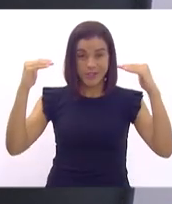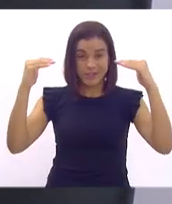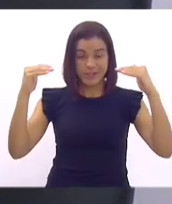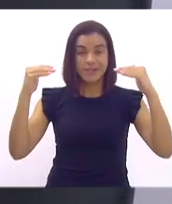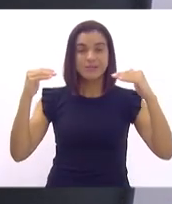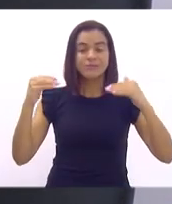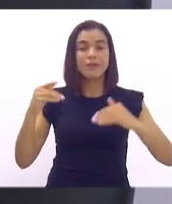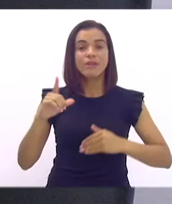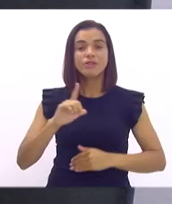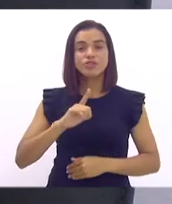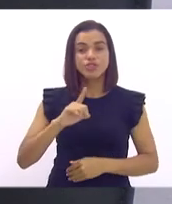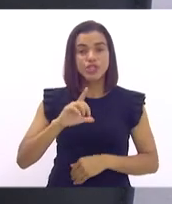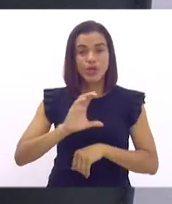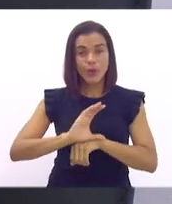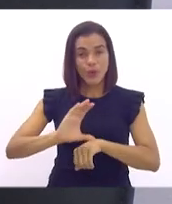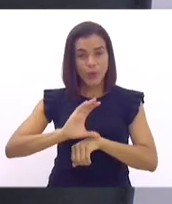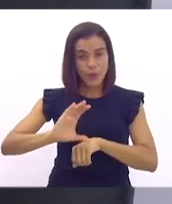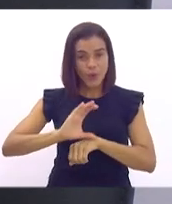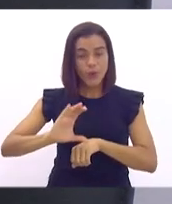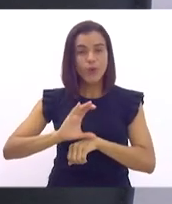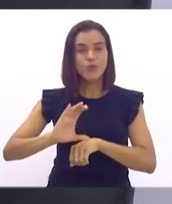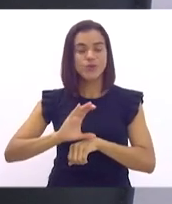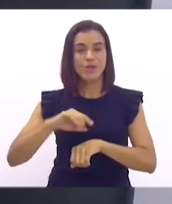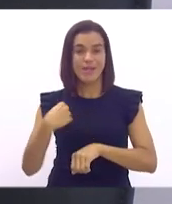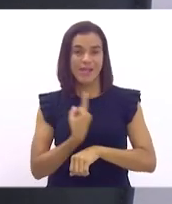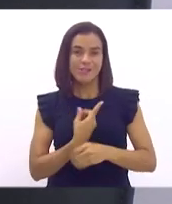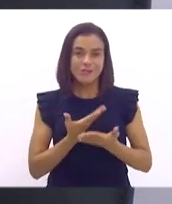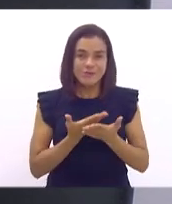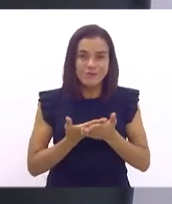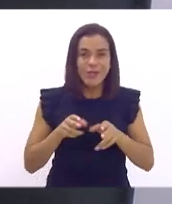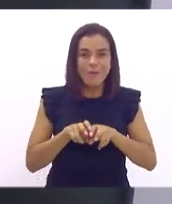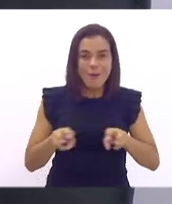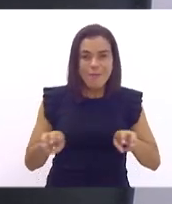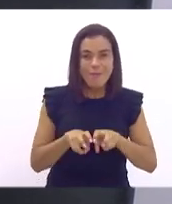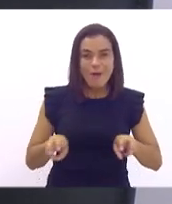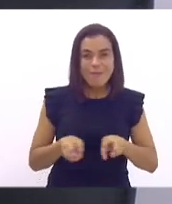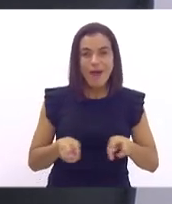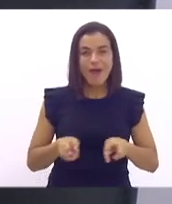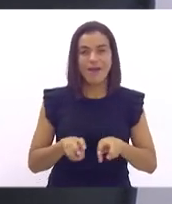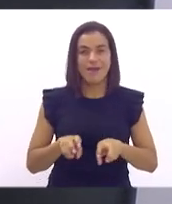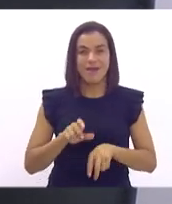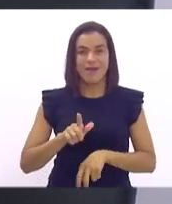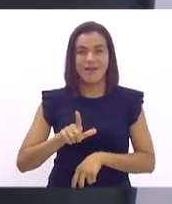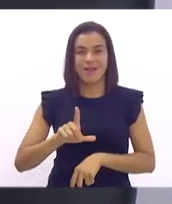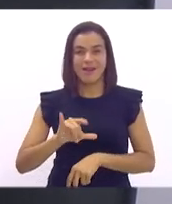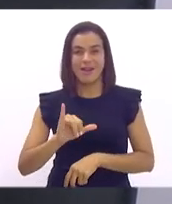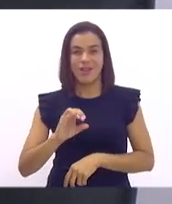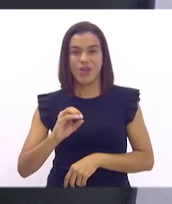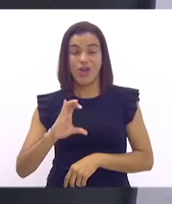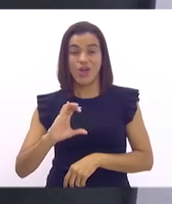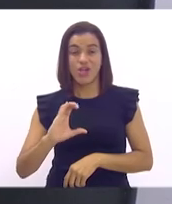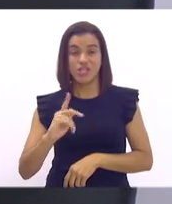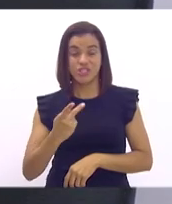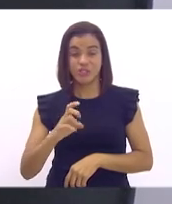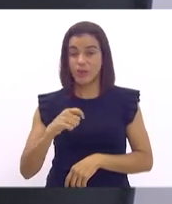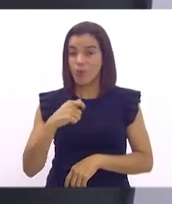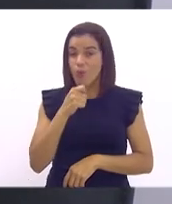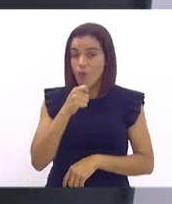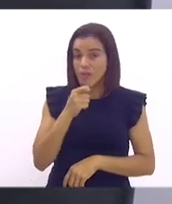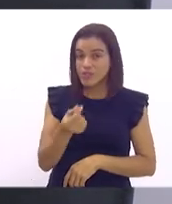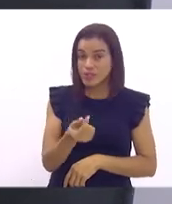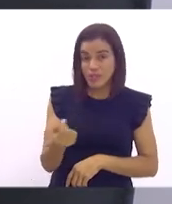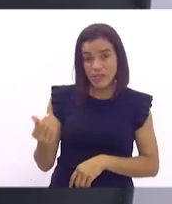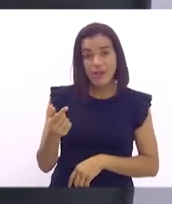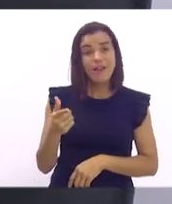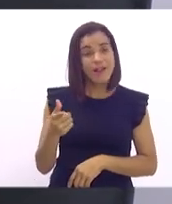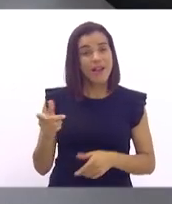Glioche tinha um curso, e a gente estudava no curso Glioche. E mesmo sem ter dinheiro para pagar o curso, ele